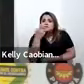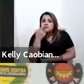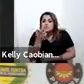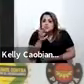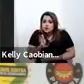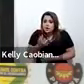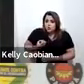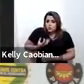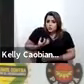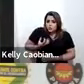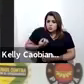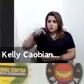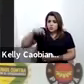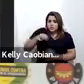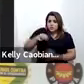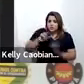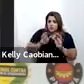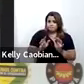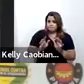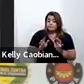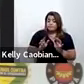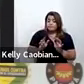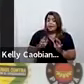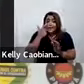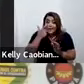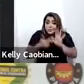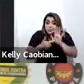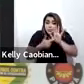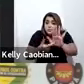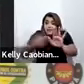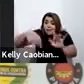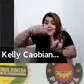em relação ao Paraná, que chega a